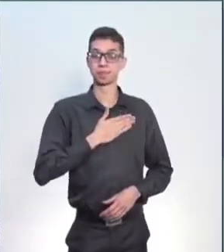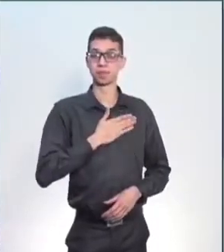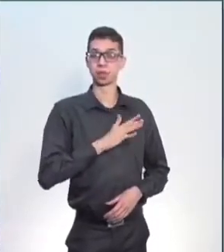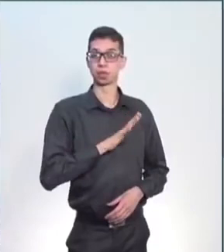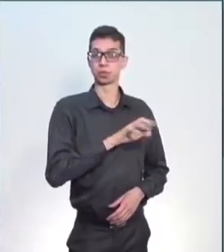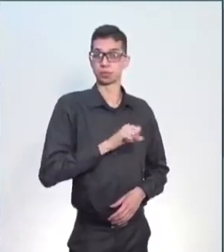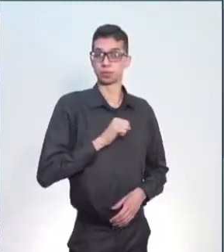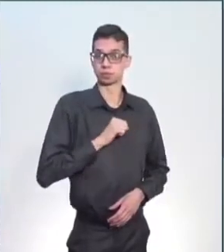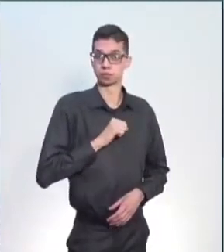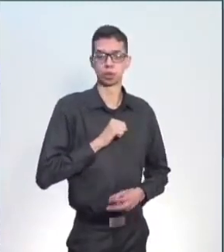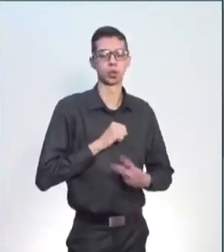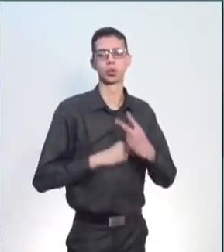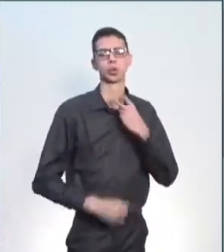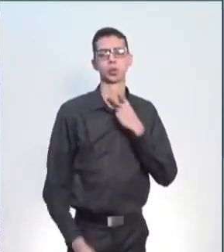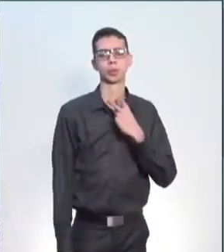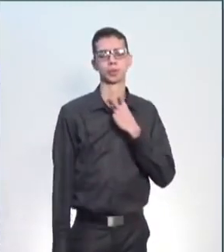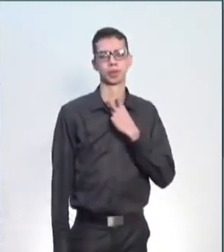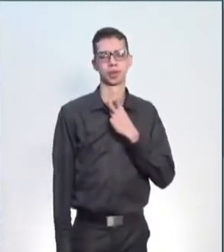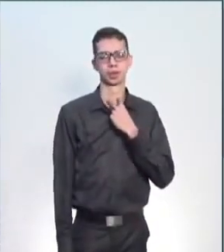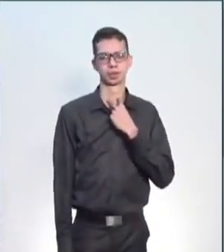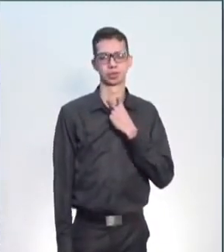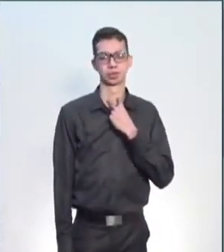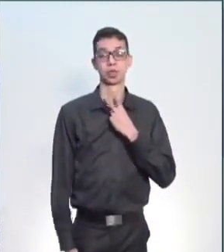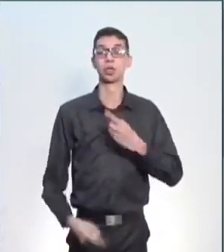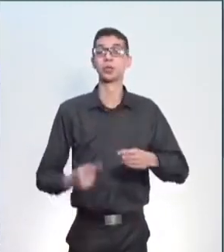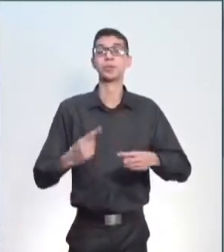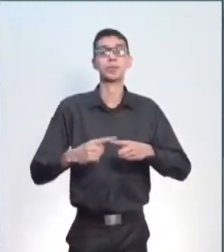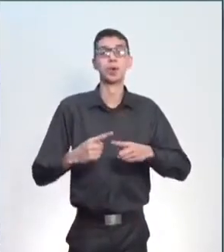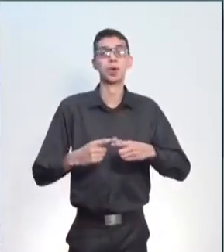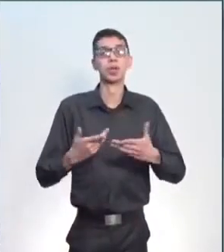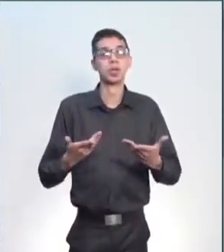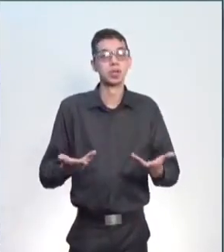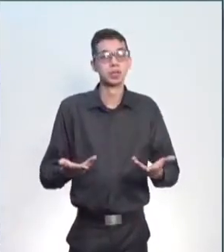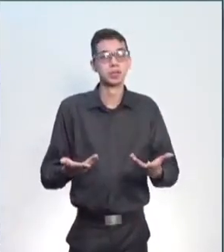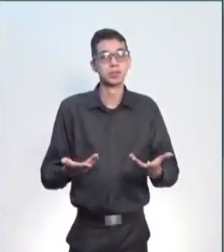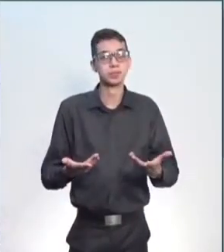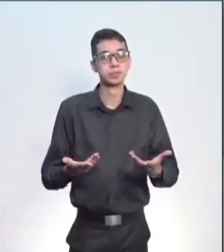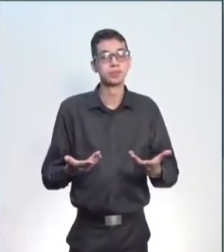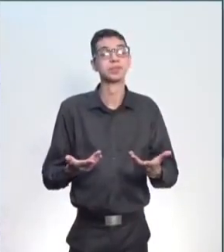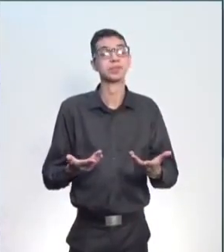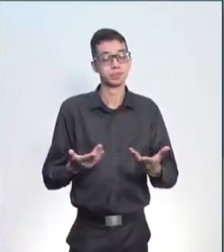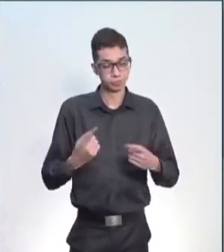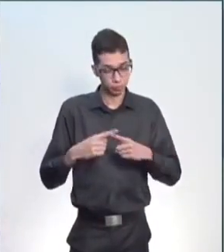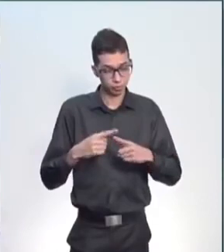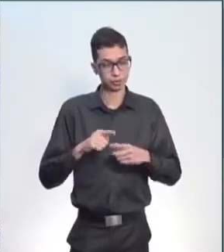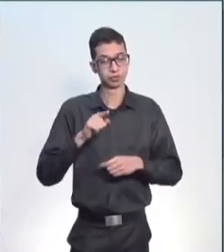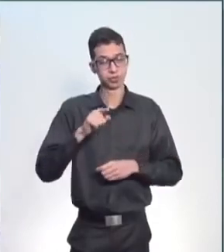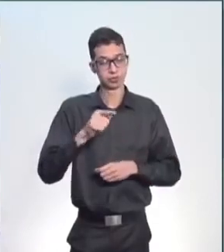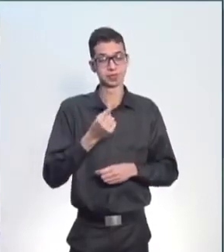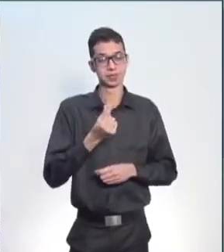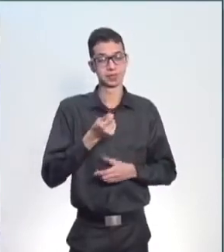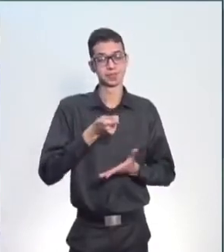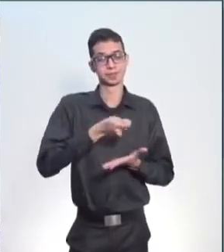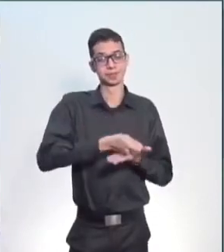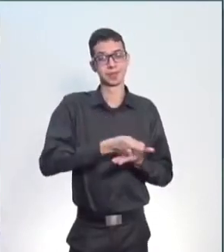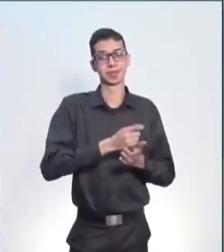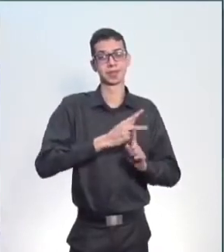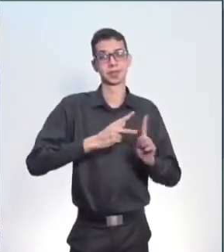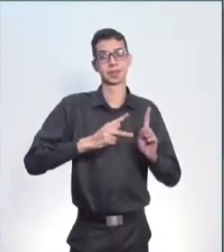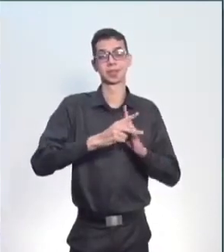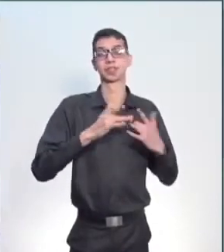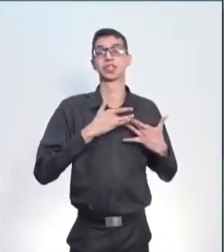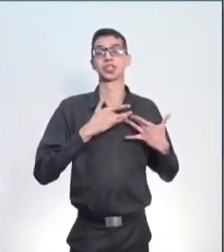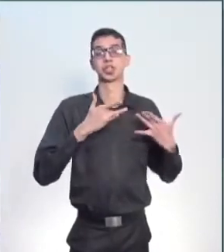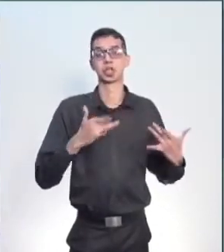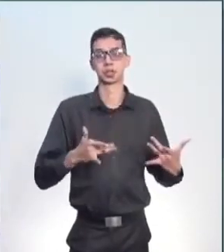pode fazer isso. Né? Por quê? Porque é solidário. Você tem que pensar que a sua contribuição não é só para você, mas